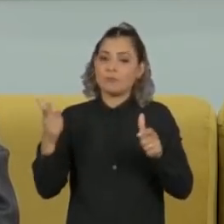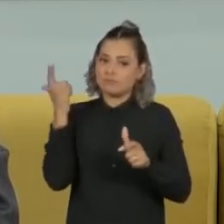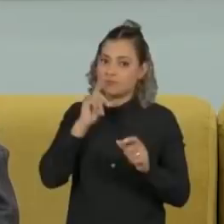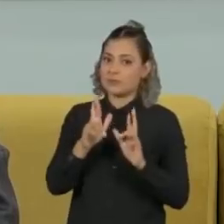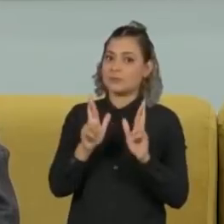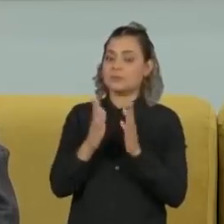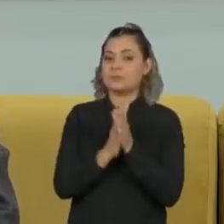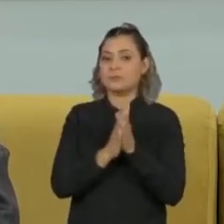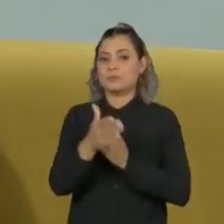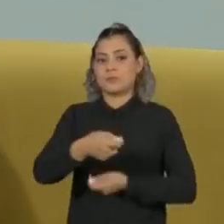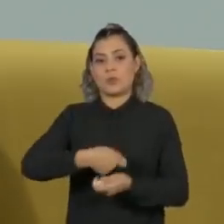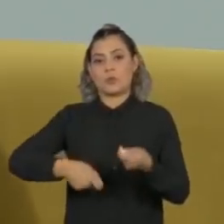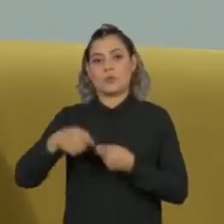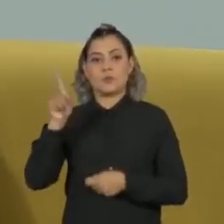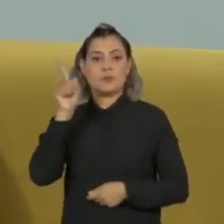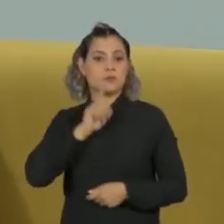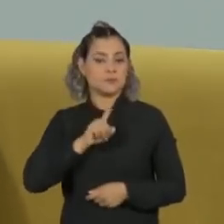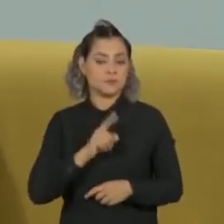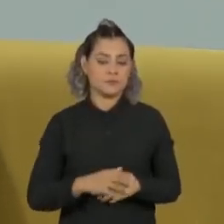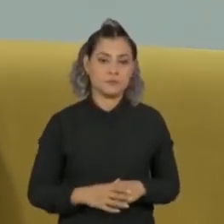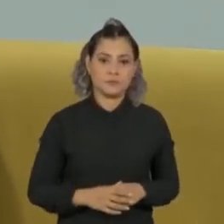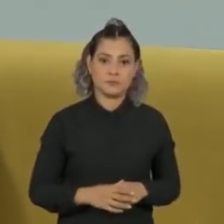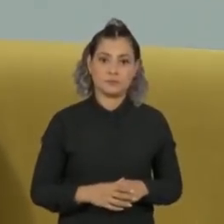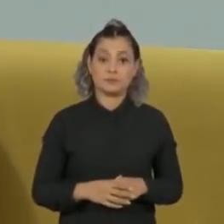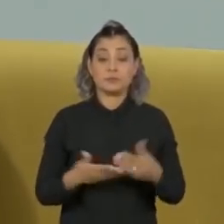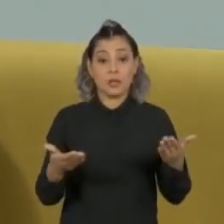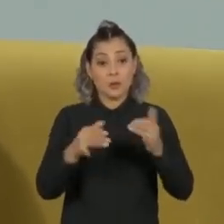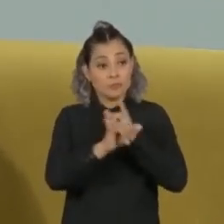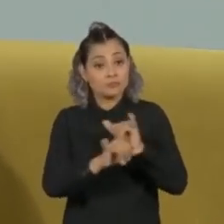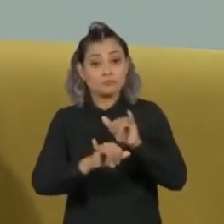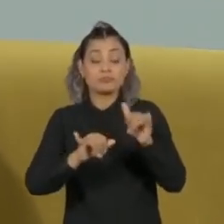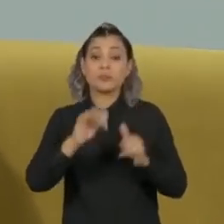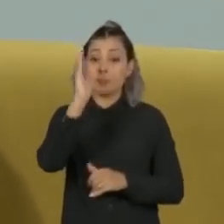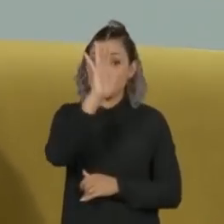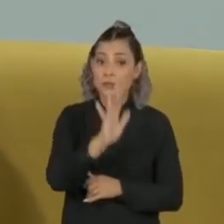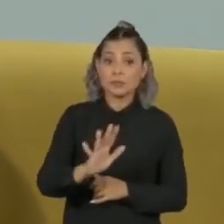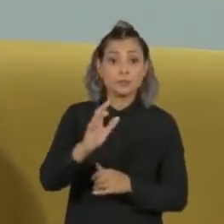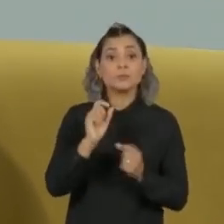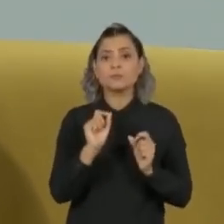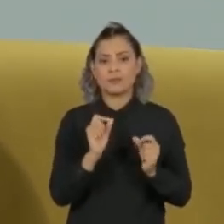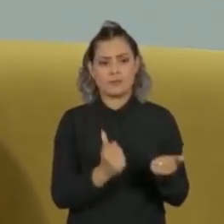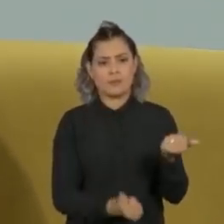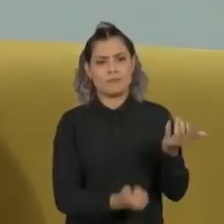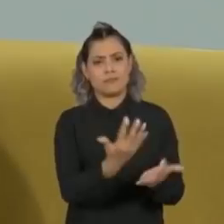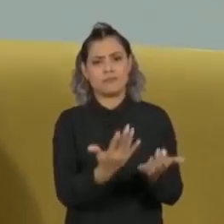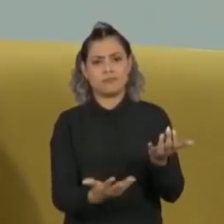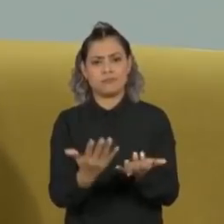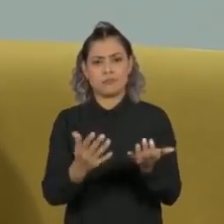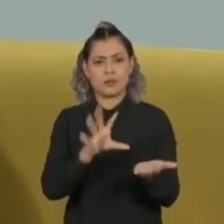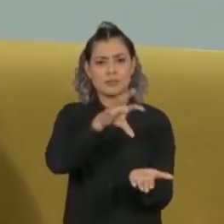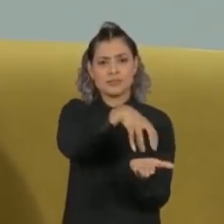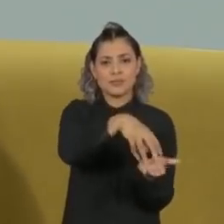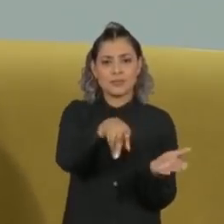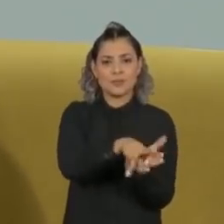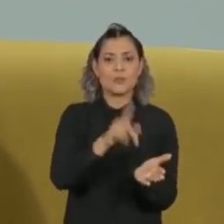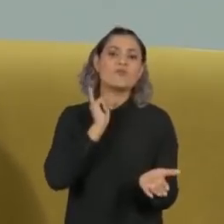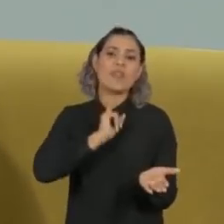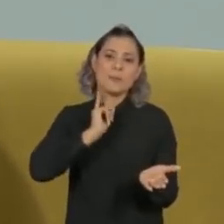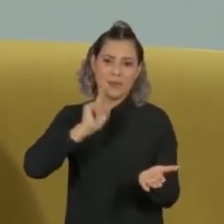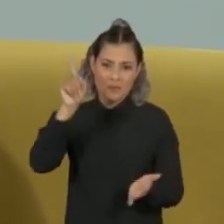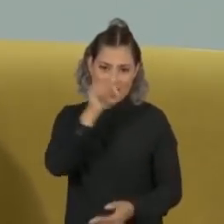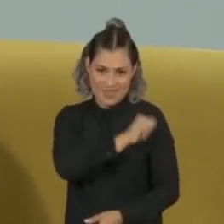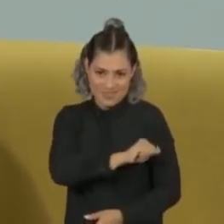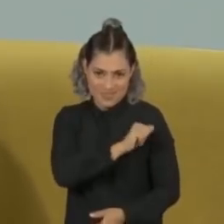economistas norte-americanos. A gente segue com um giro de notícias pelo país. O incêndio que atingiu o centro de treinamento Ninho do Urubu,